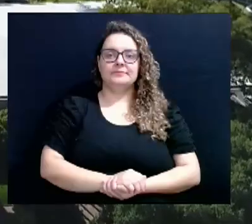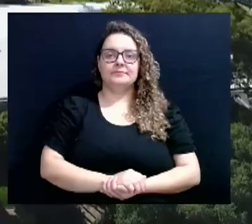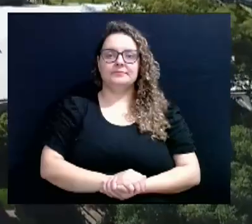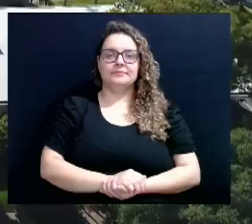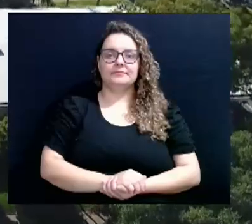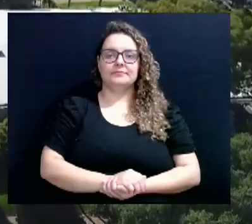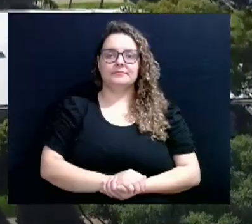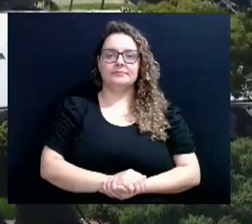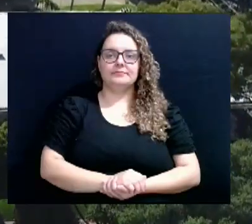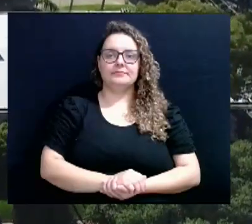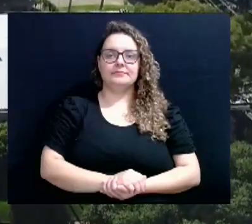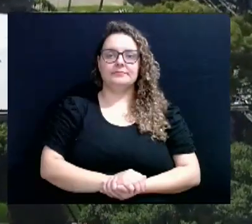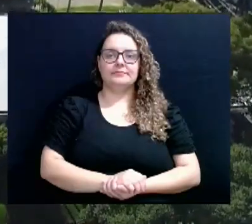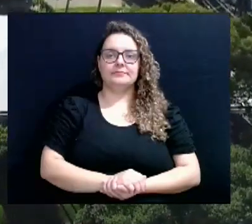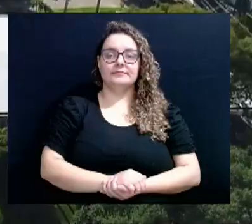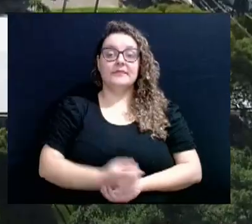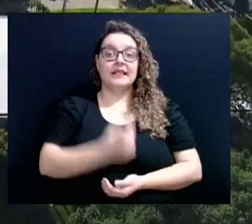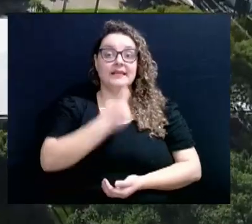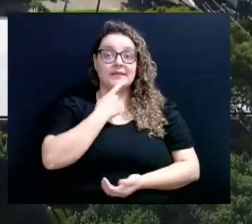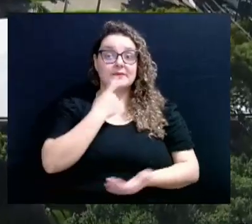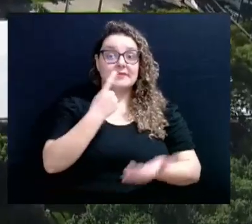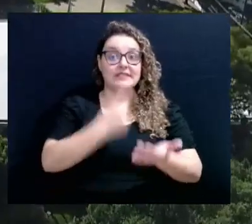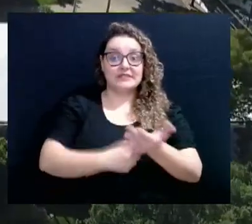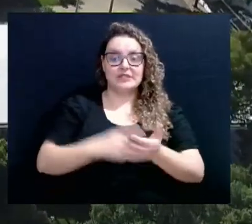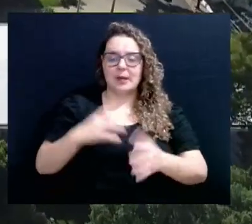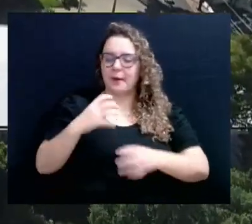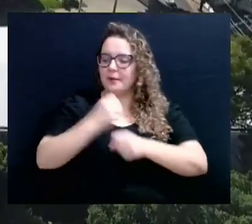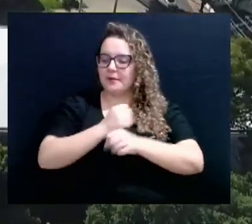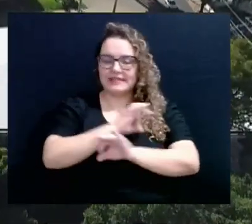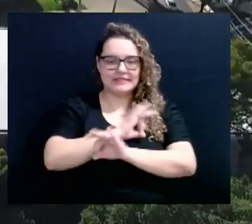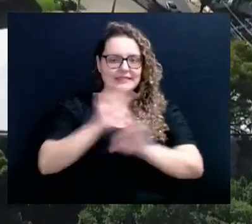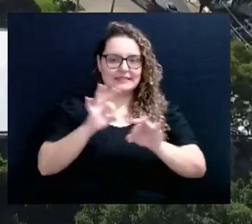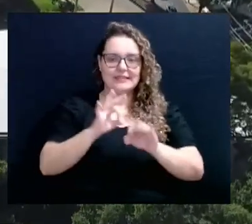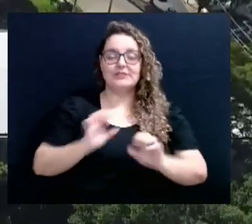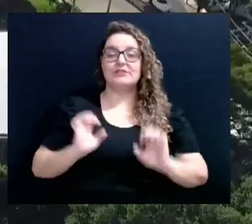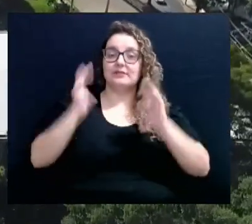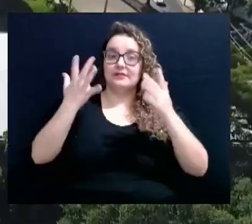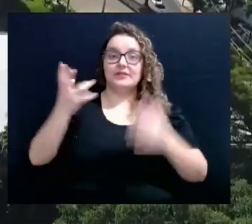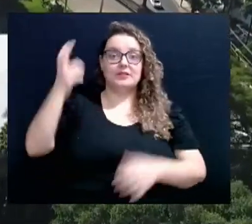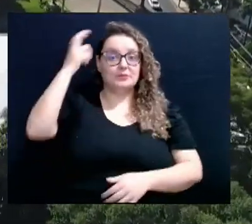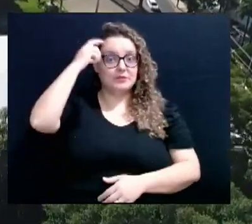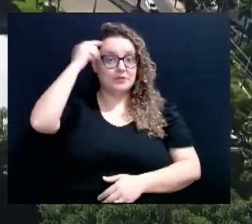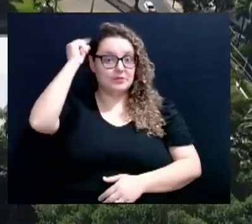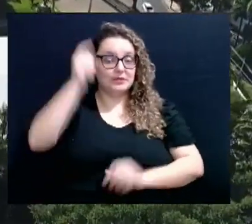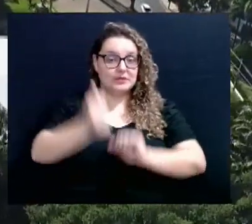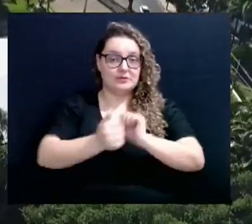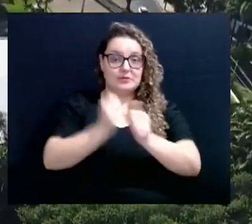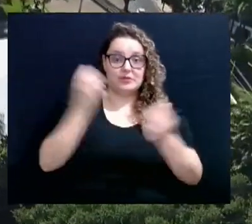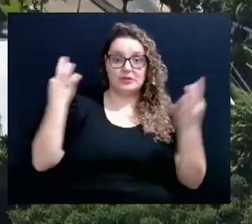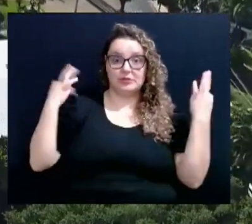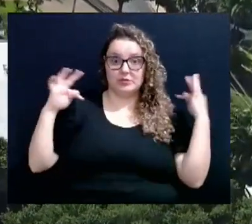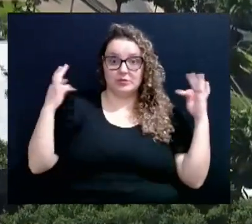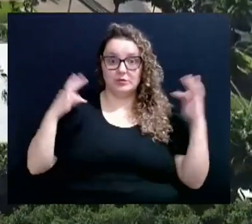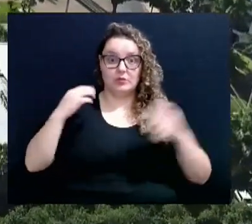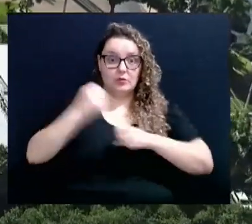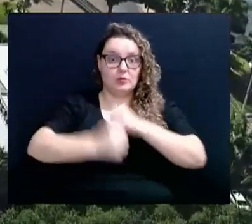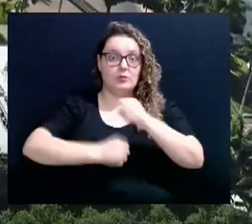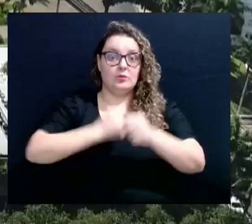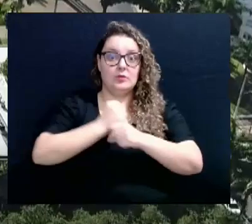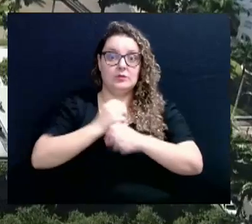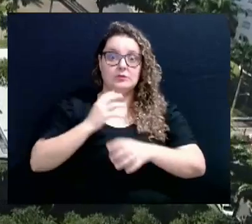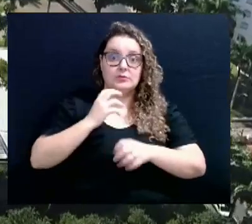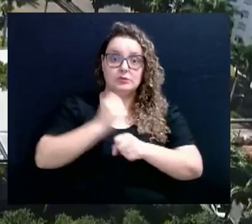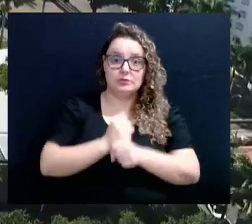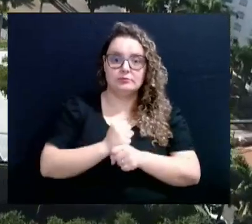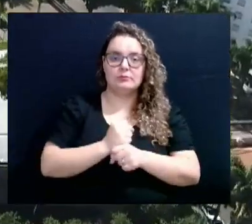Campinas está com uma agenda completinha de eventos culturais, esportivos e turísticos o ano todo. E agora ficou bem